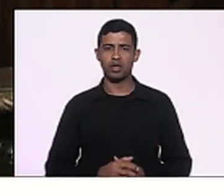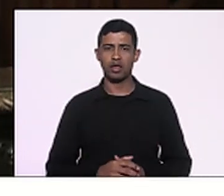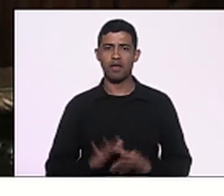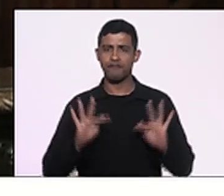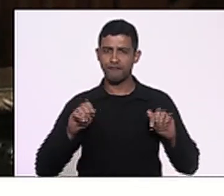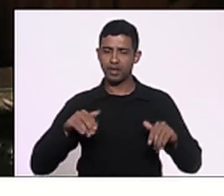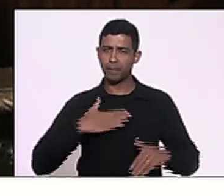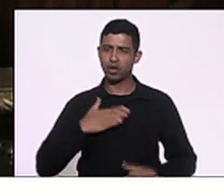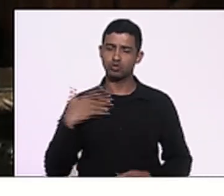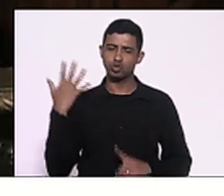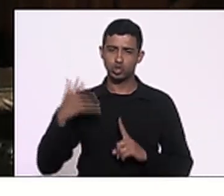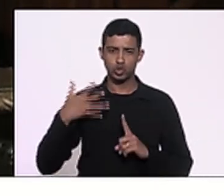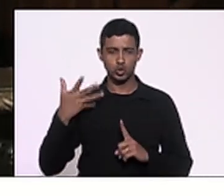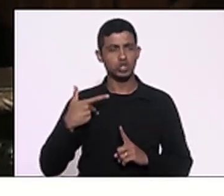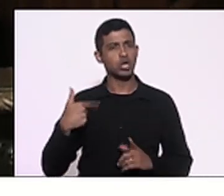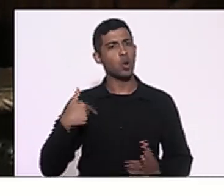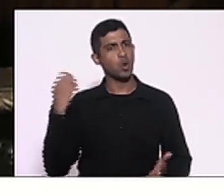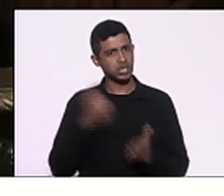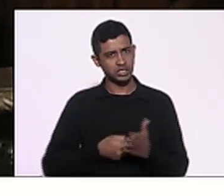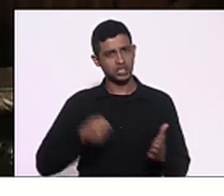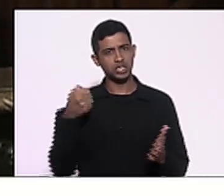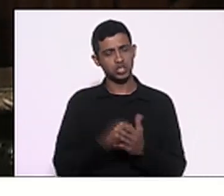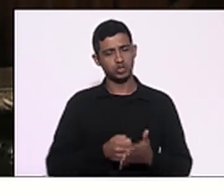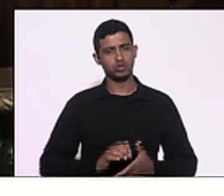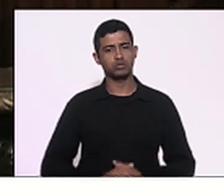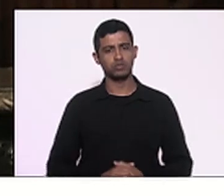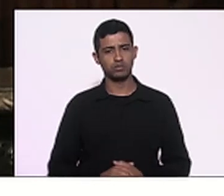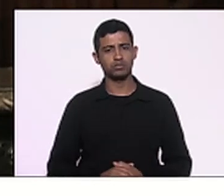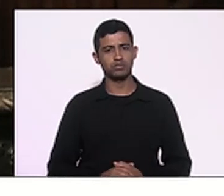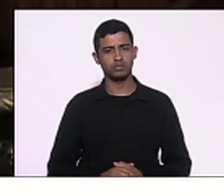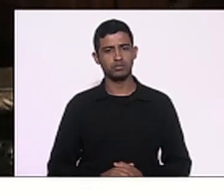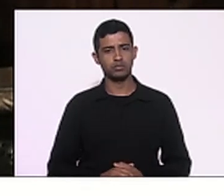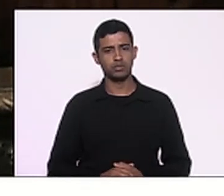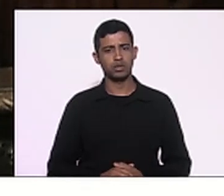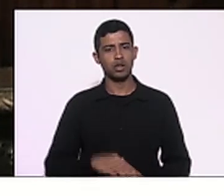respeitar aqueles e aquelas que vencem também eleições,